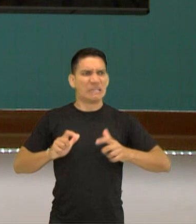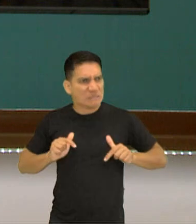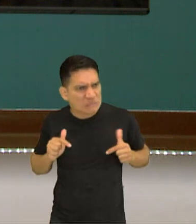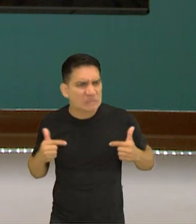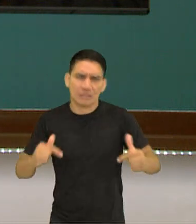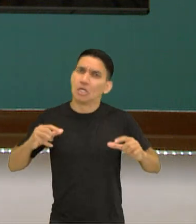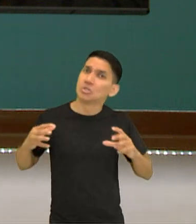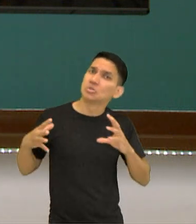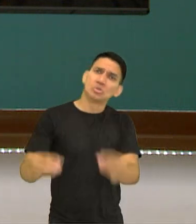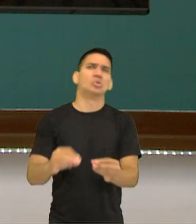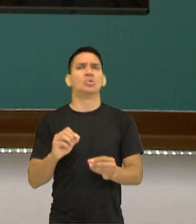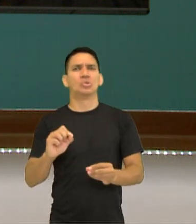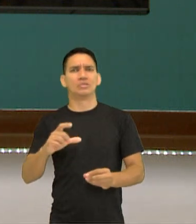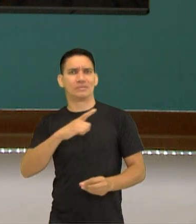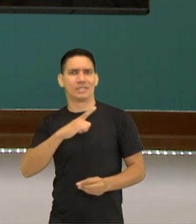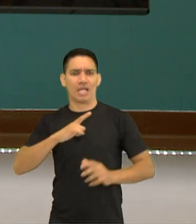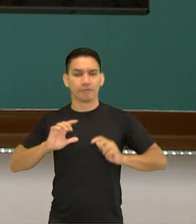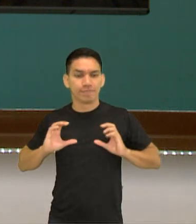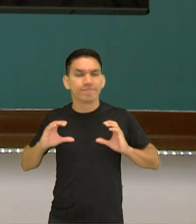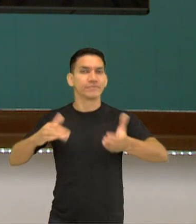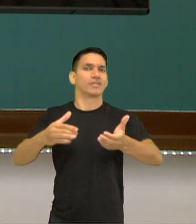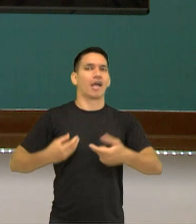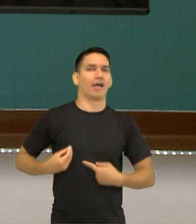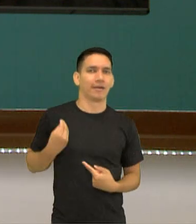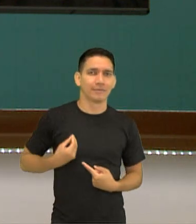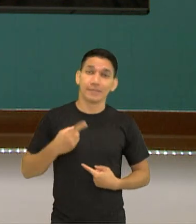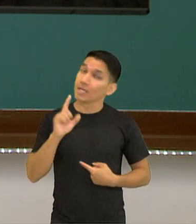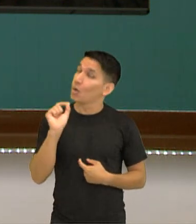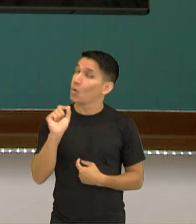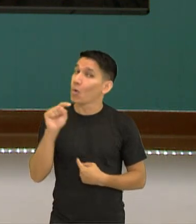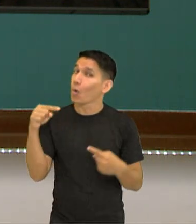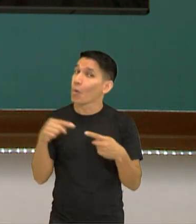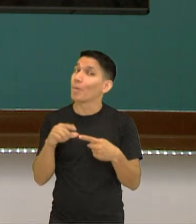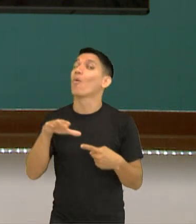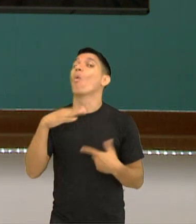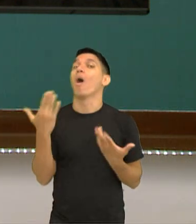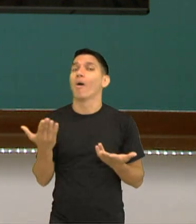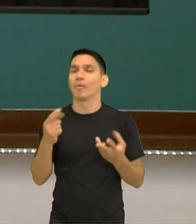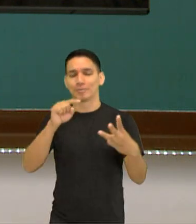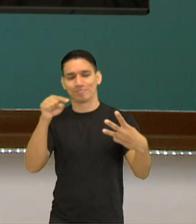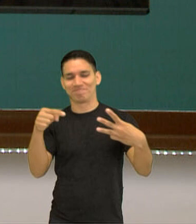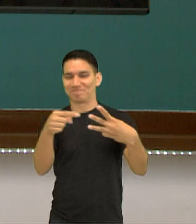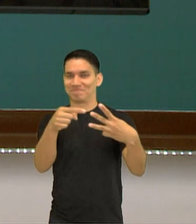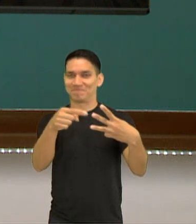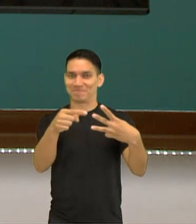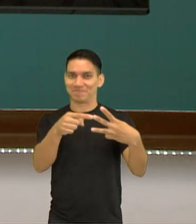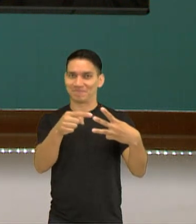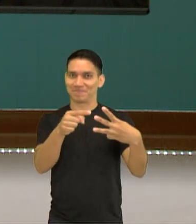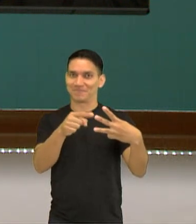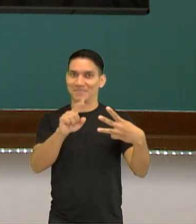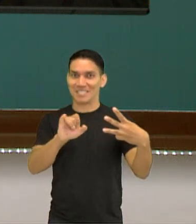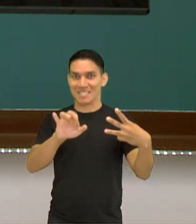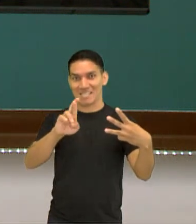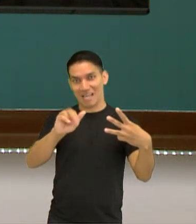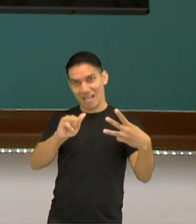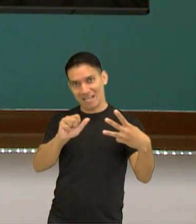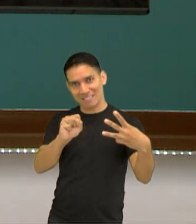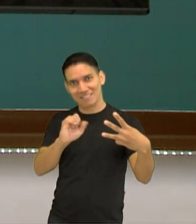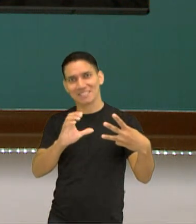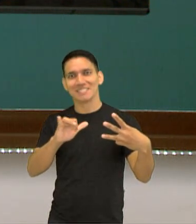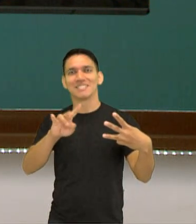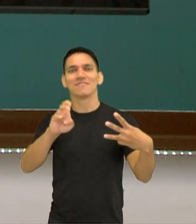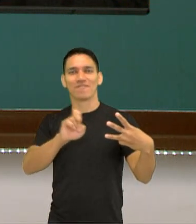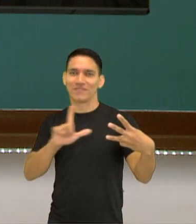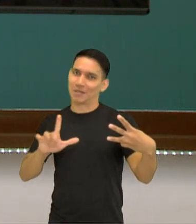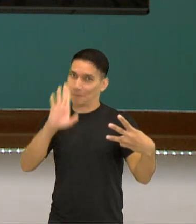né? Aquela que tem muita coragem na vida também, essa aí é a pessoa que tem a sua alma irascível mais destacada,